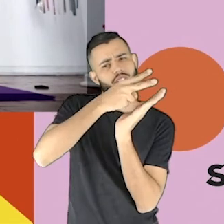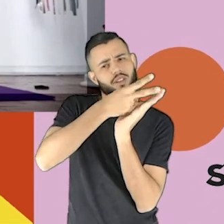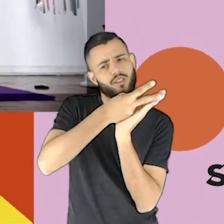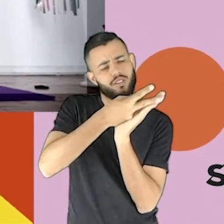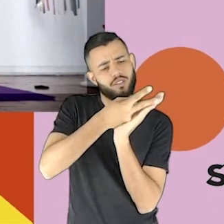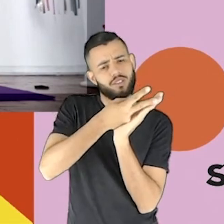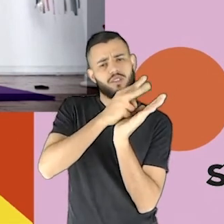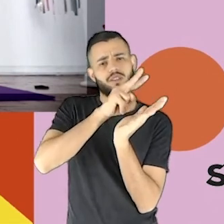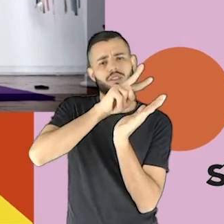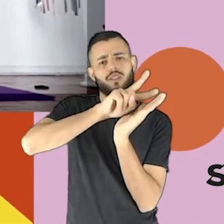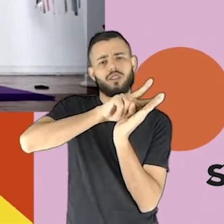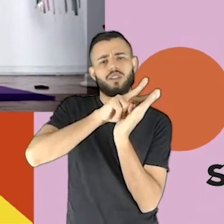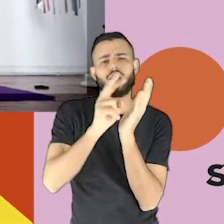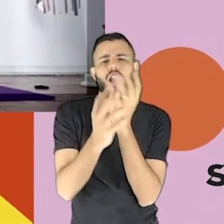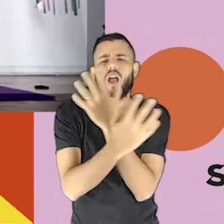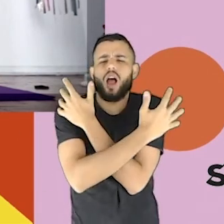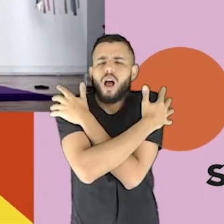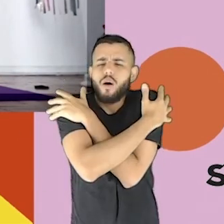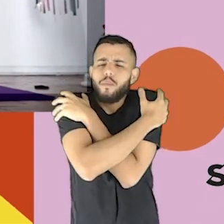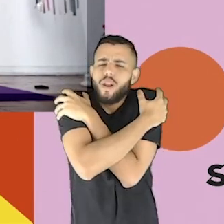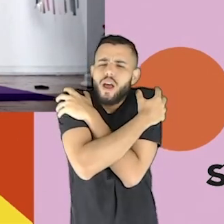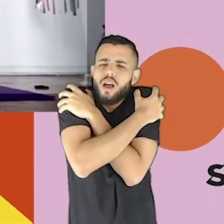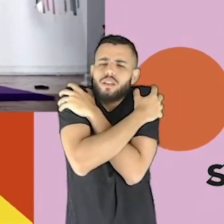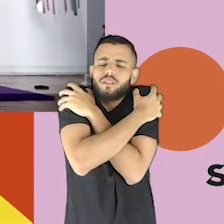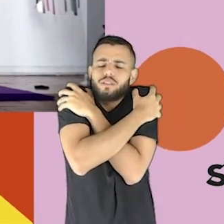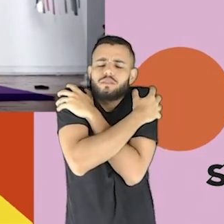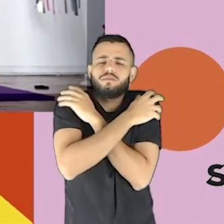se abraça gostoso aí na posição fetal,